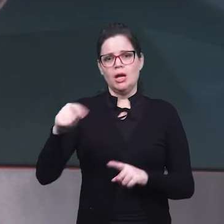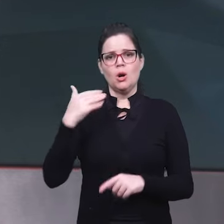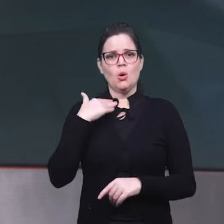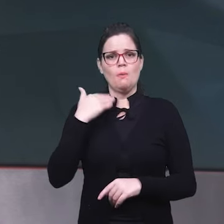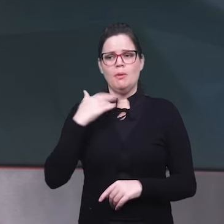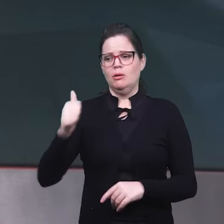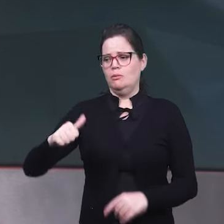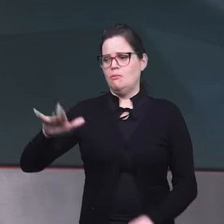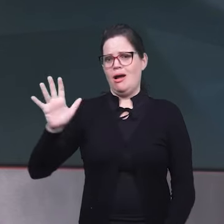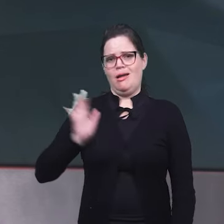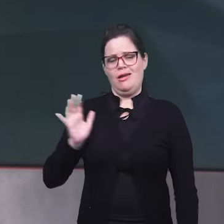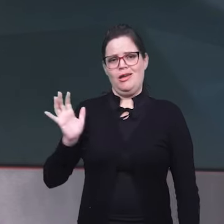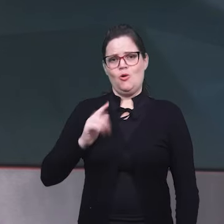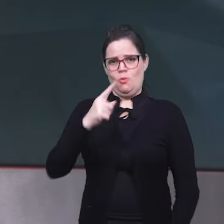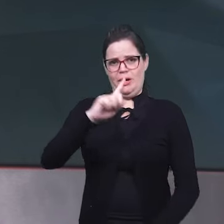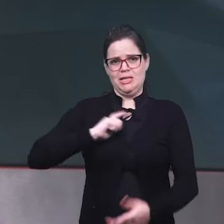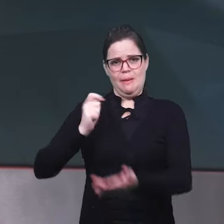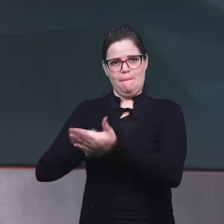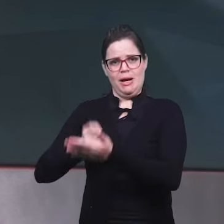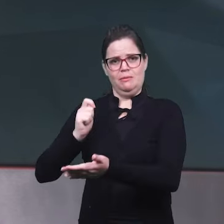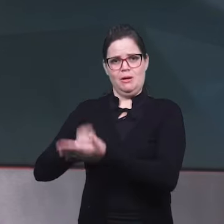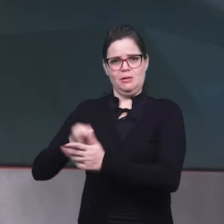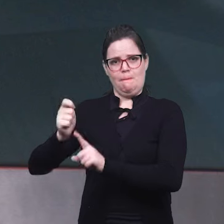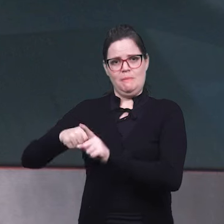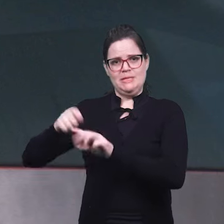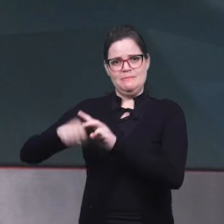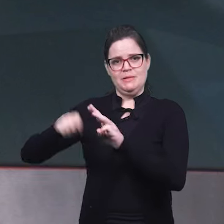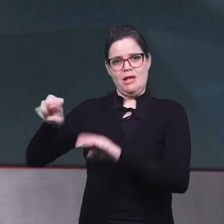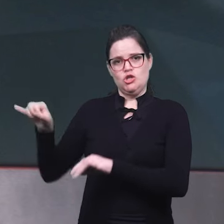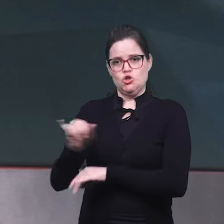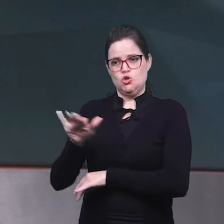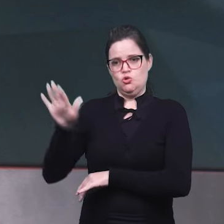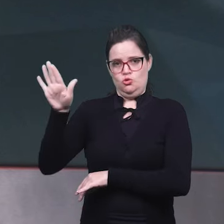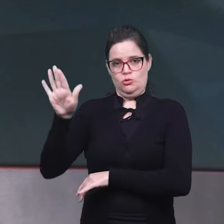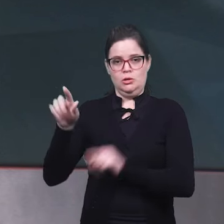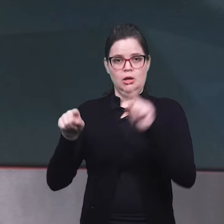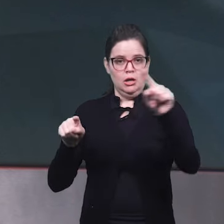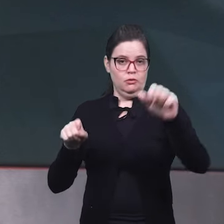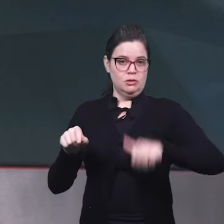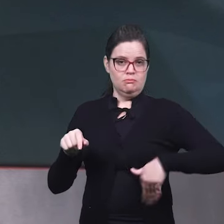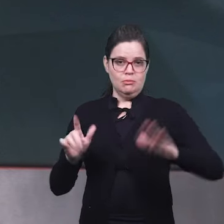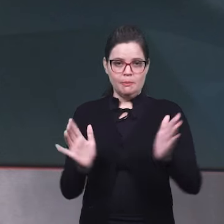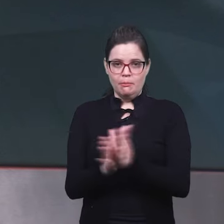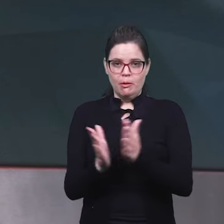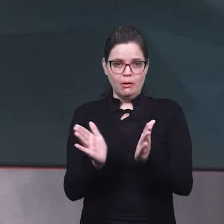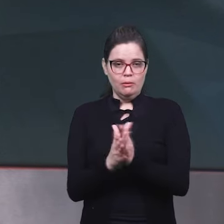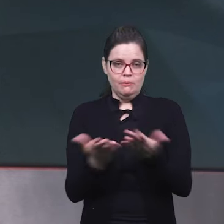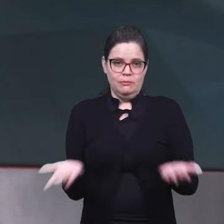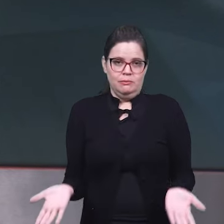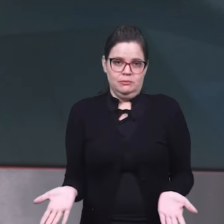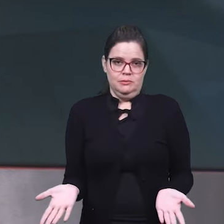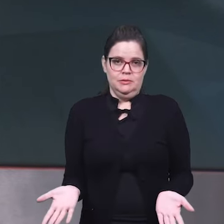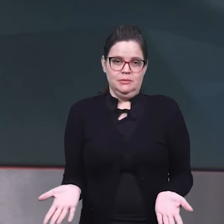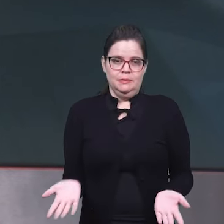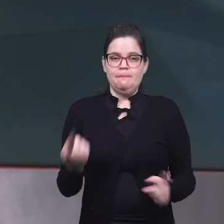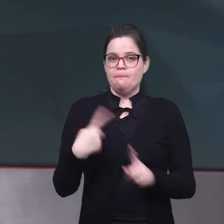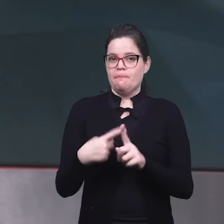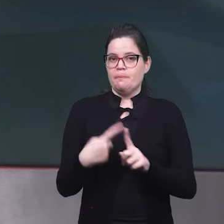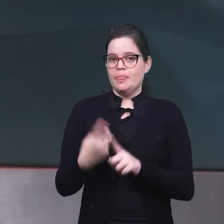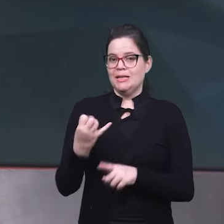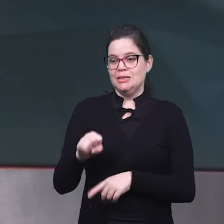mais rico e alguém está ficando mais pobre. Veja, aquele que